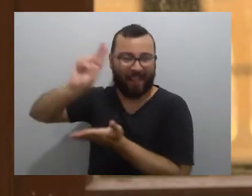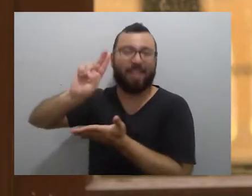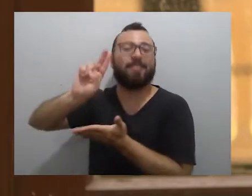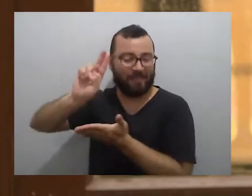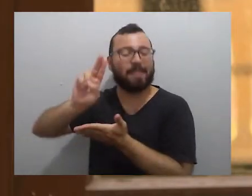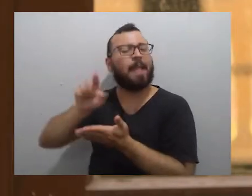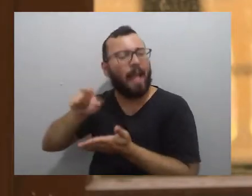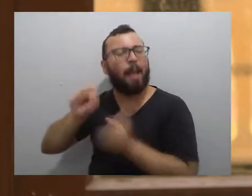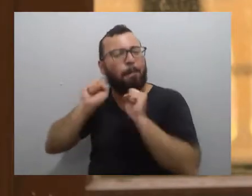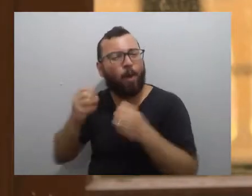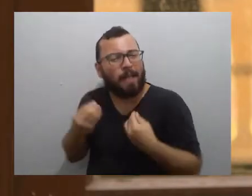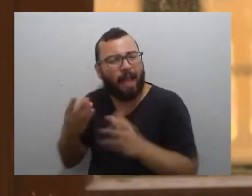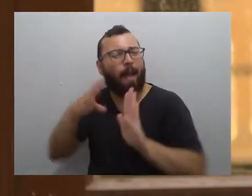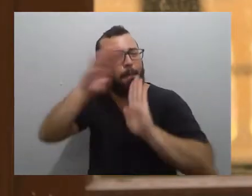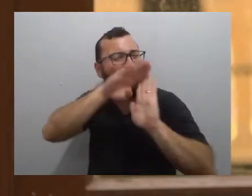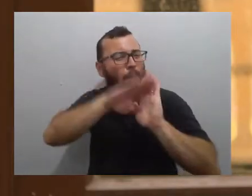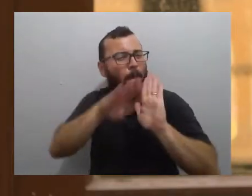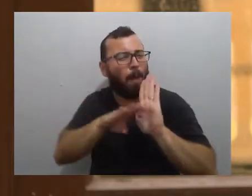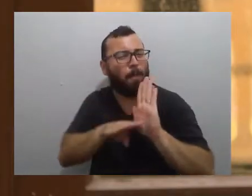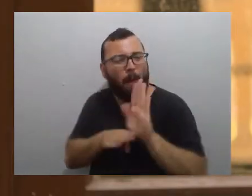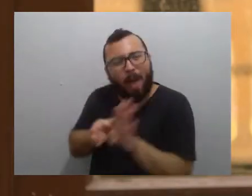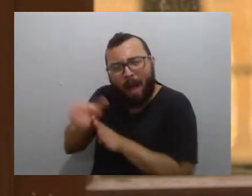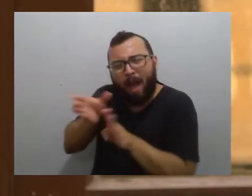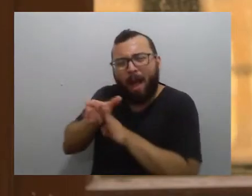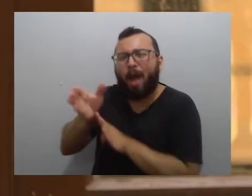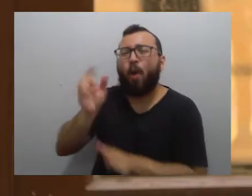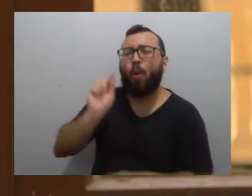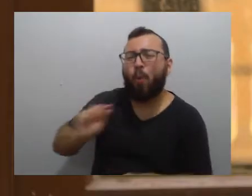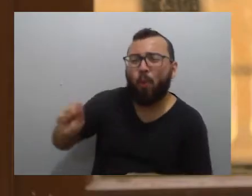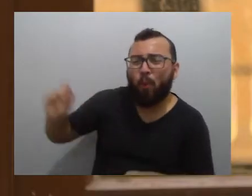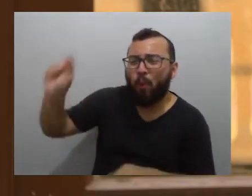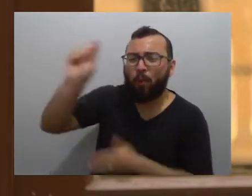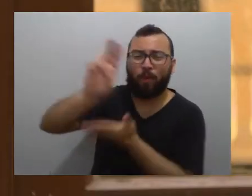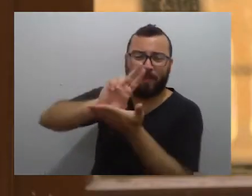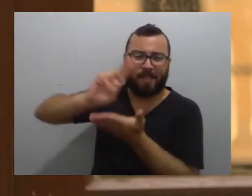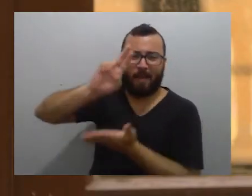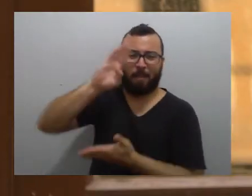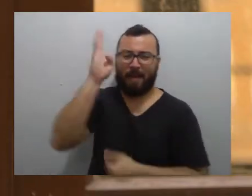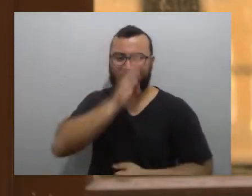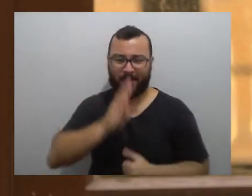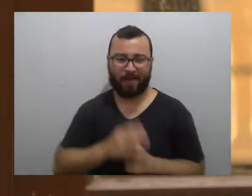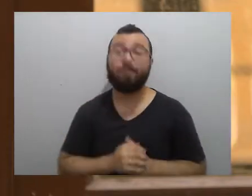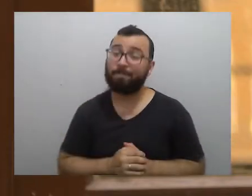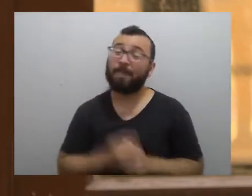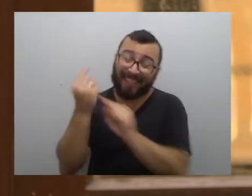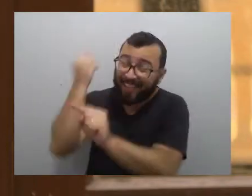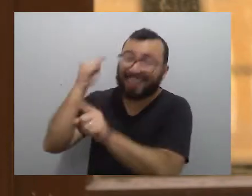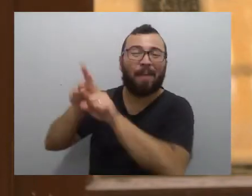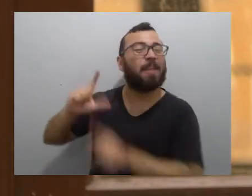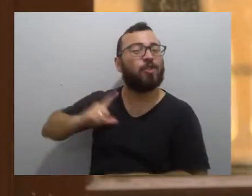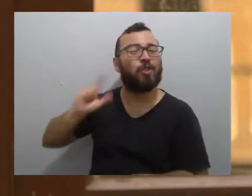do Brasil e, em 1939, da Faculdade Nacional de Filosofia, era como que